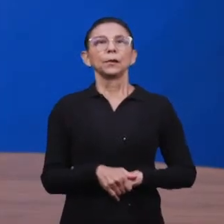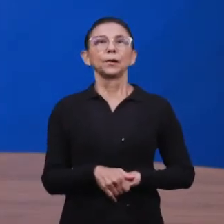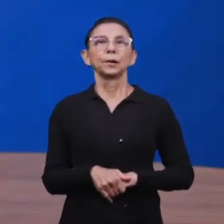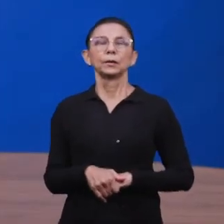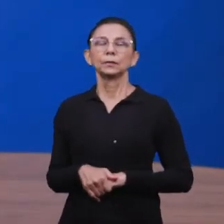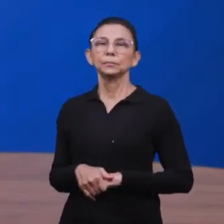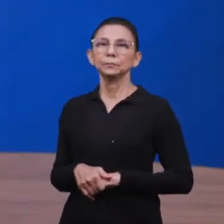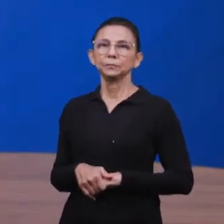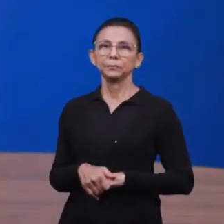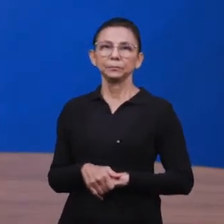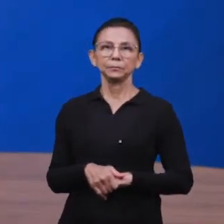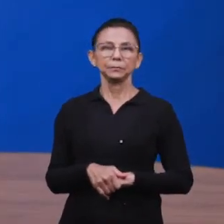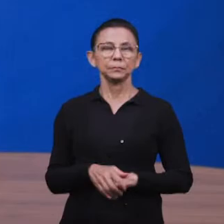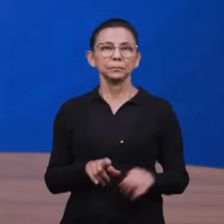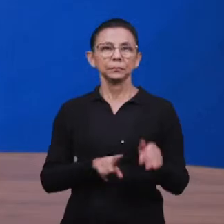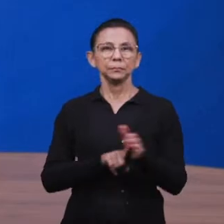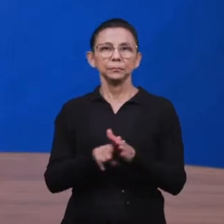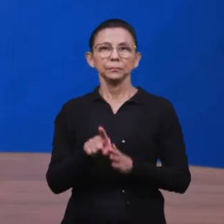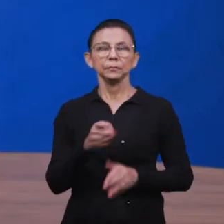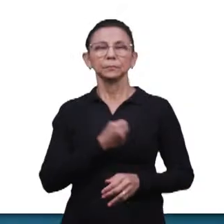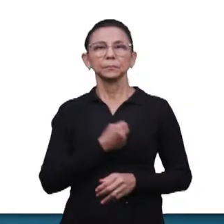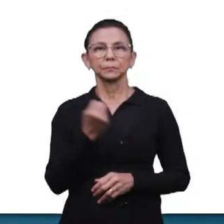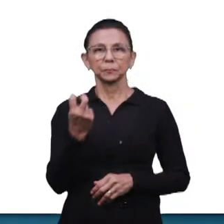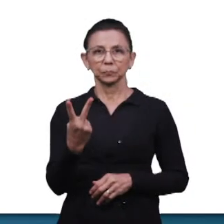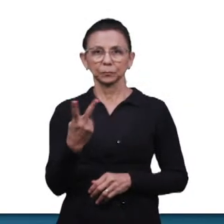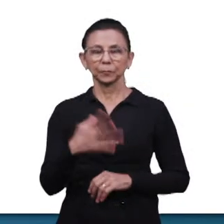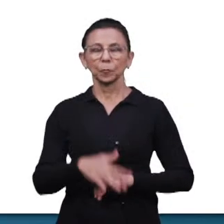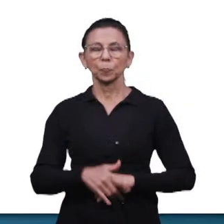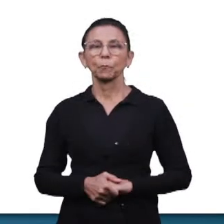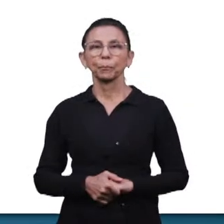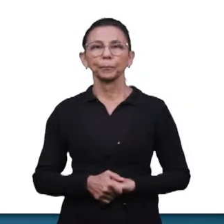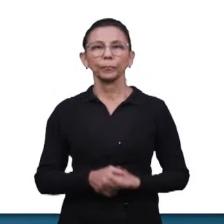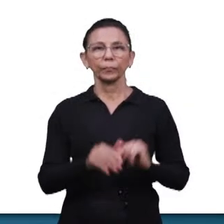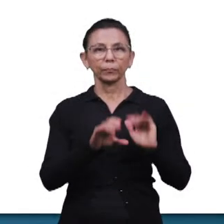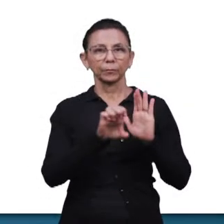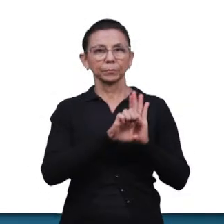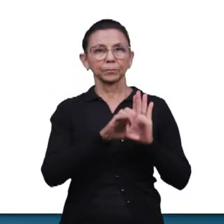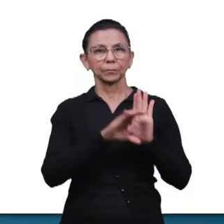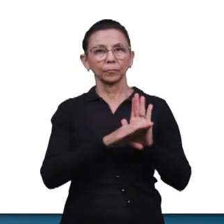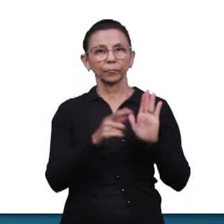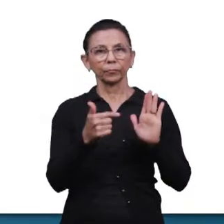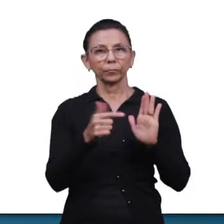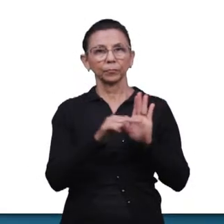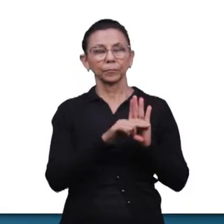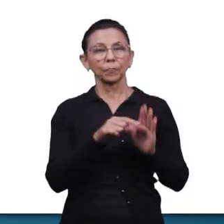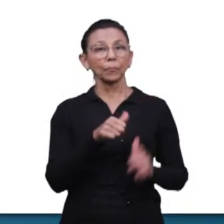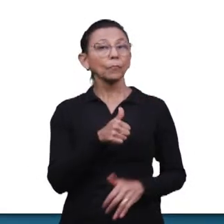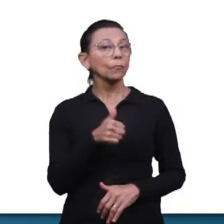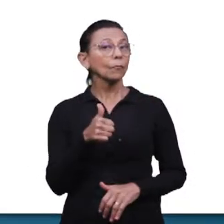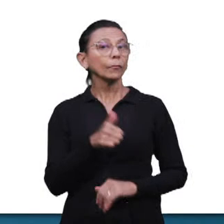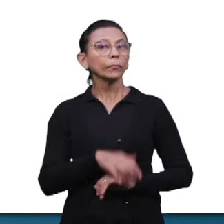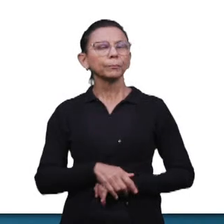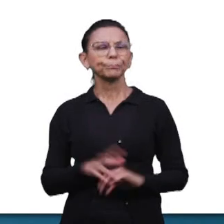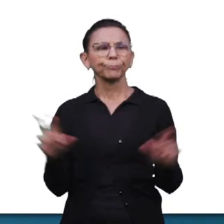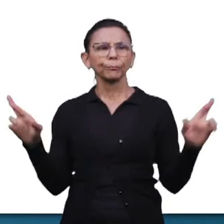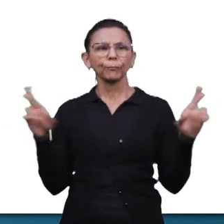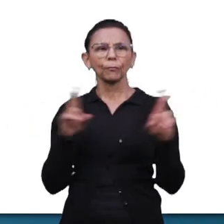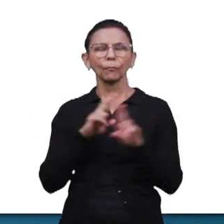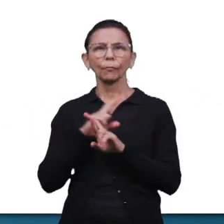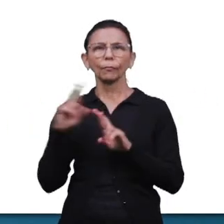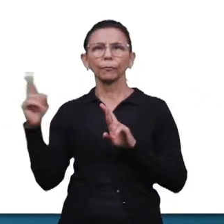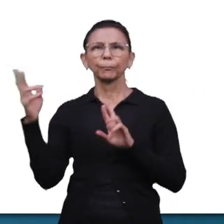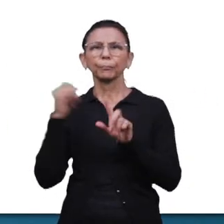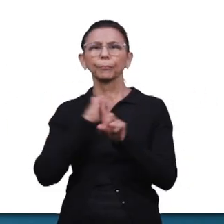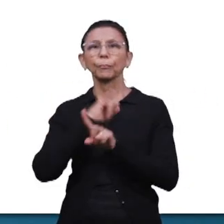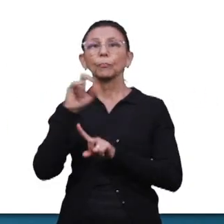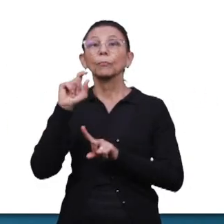Passamos agora para a nossa segunda pergunta, que diz assim: lendo Êxodo capítulo 12, verso 11, qual a relação profética